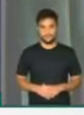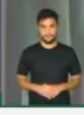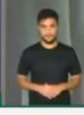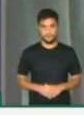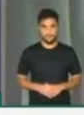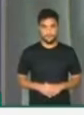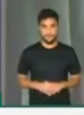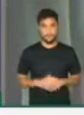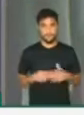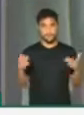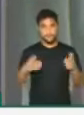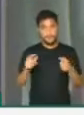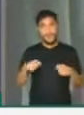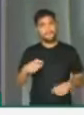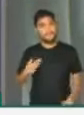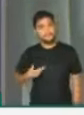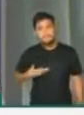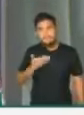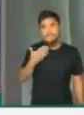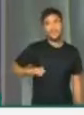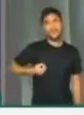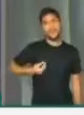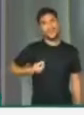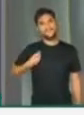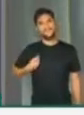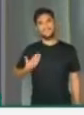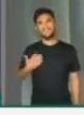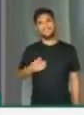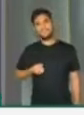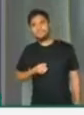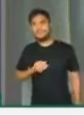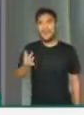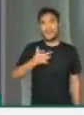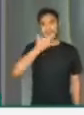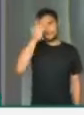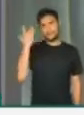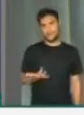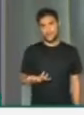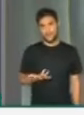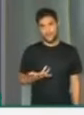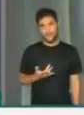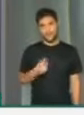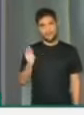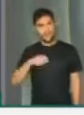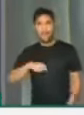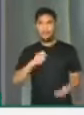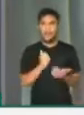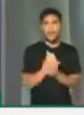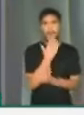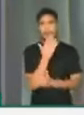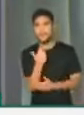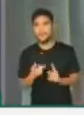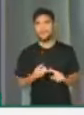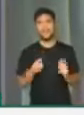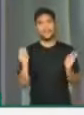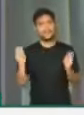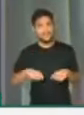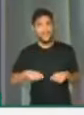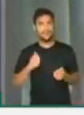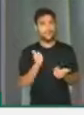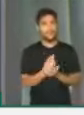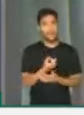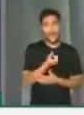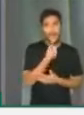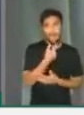benefício que pode salvar a vida de muitas dessas pessoas. Lhe permite acesso à alimentação, lhe permite a